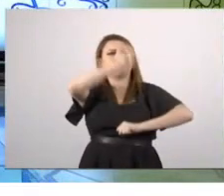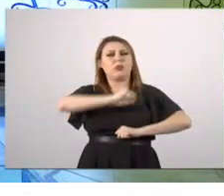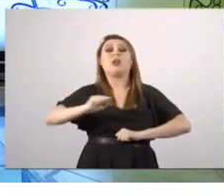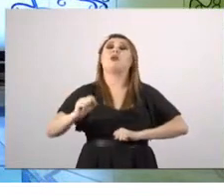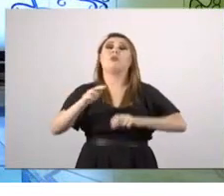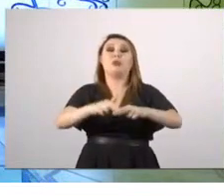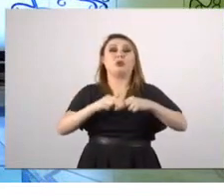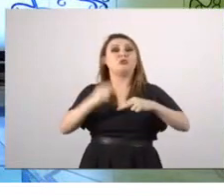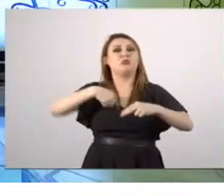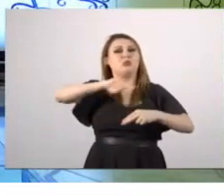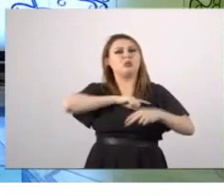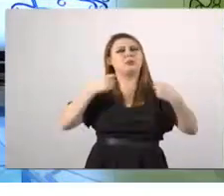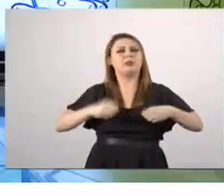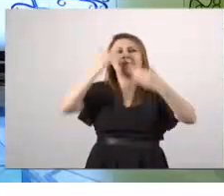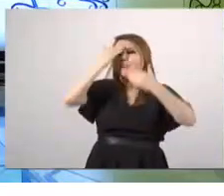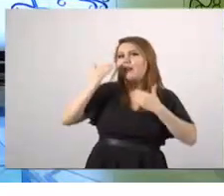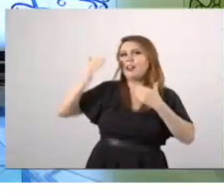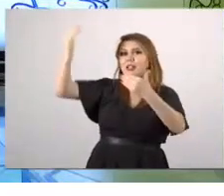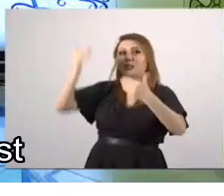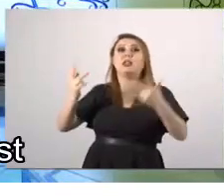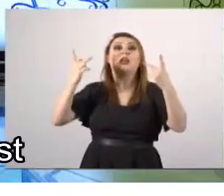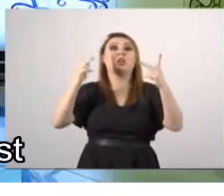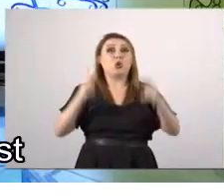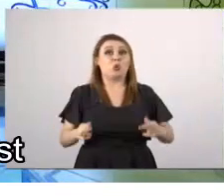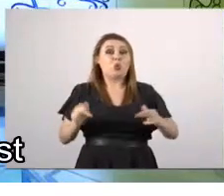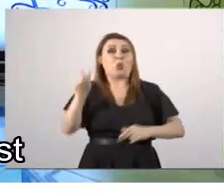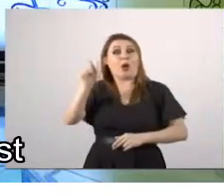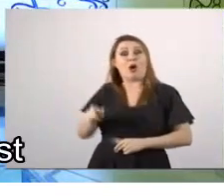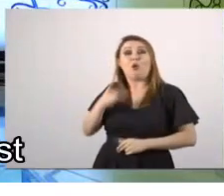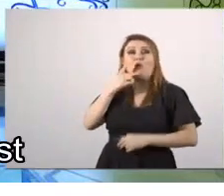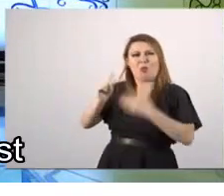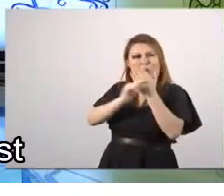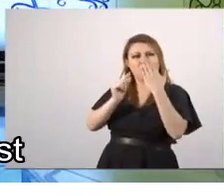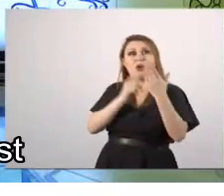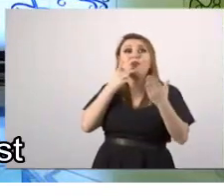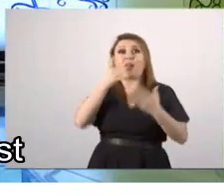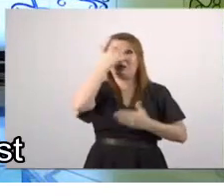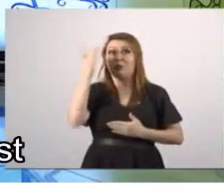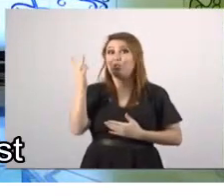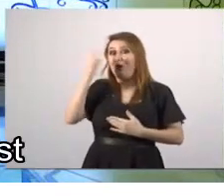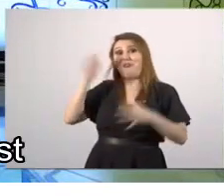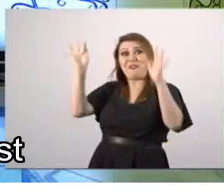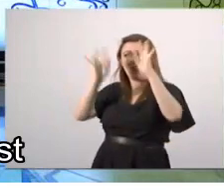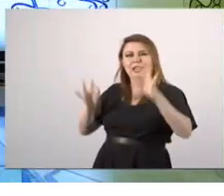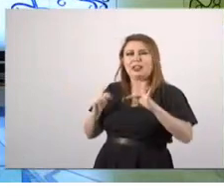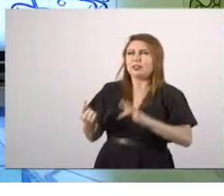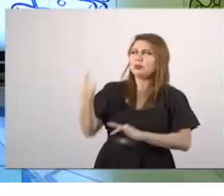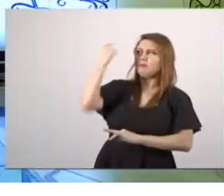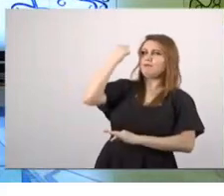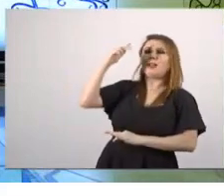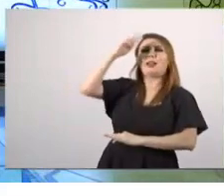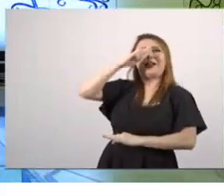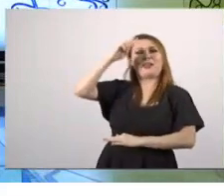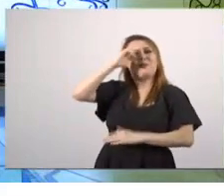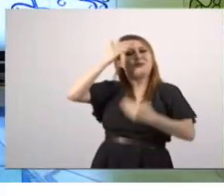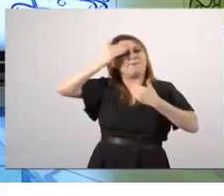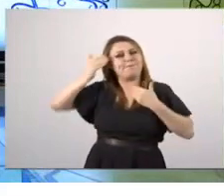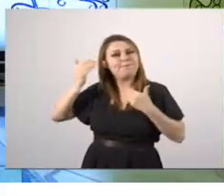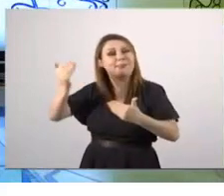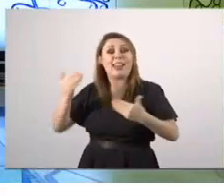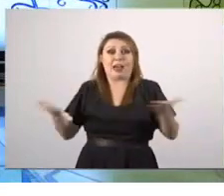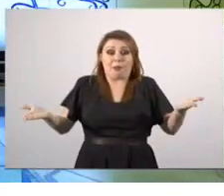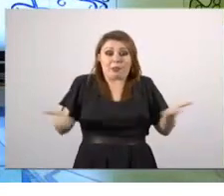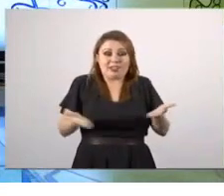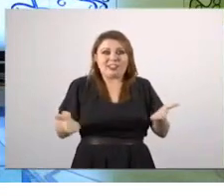para agradecer. Como disse Epicuro, as pessoas felizes lembram o passado com gratidão, alegram-se com o